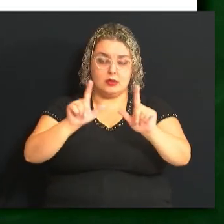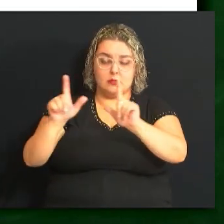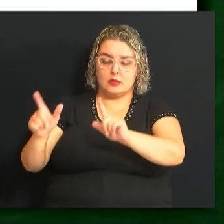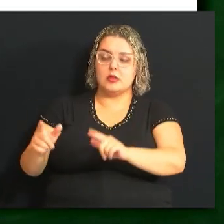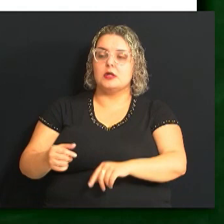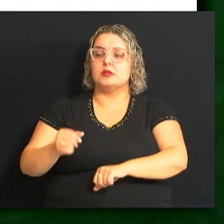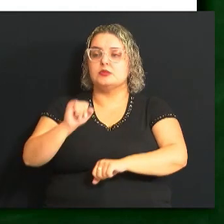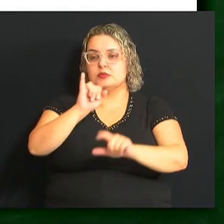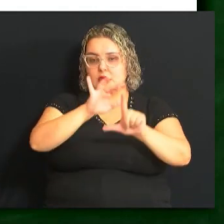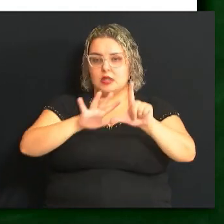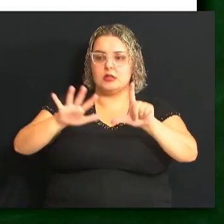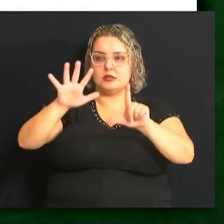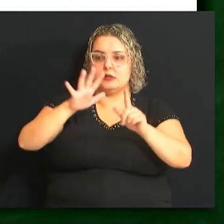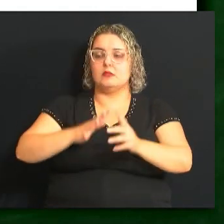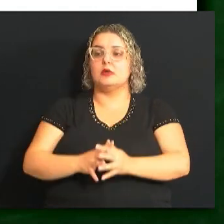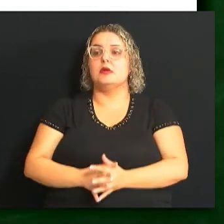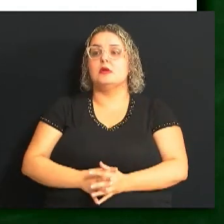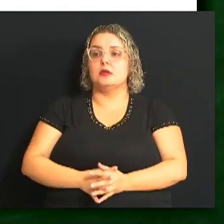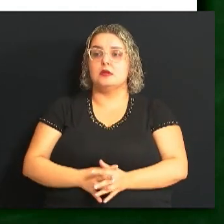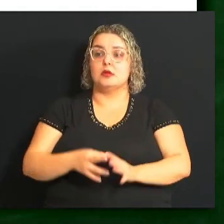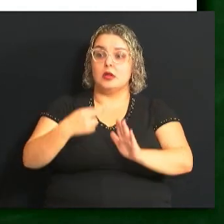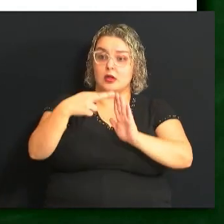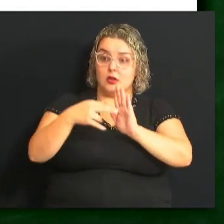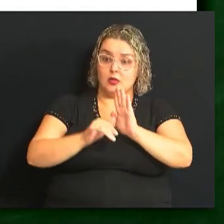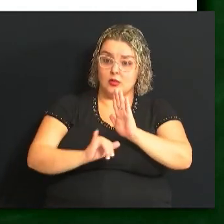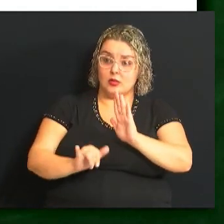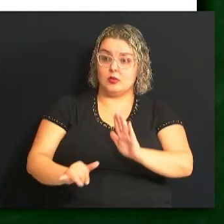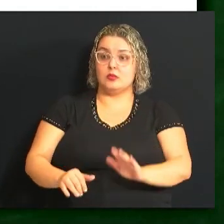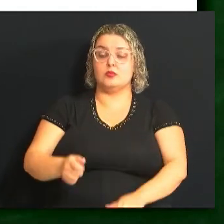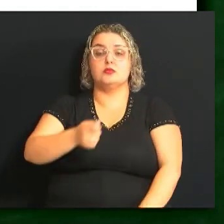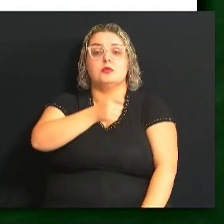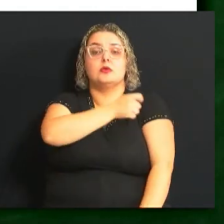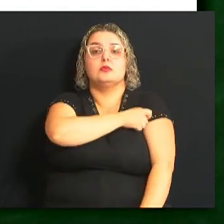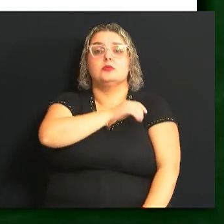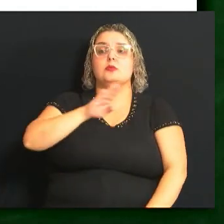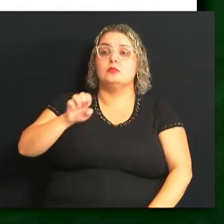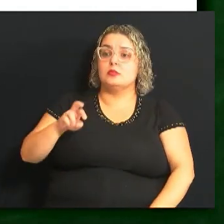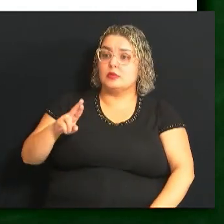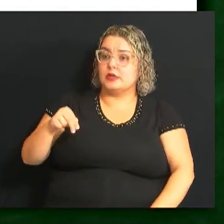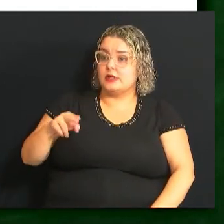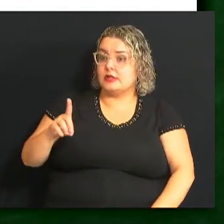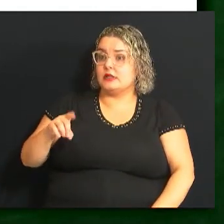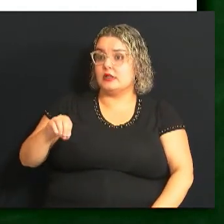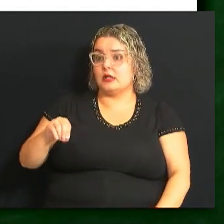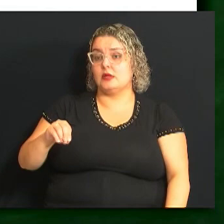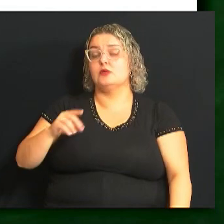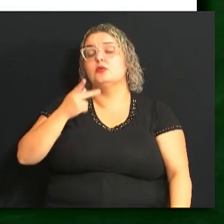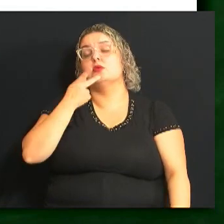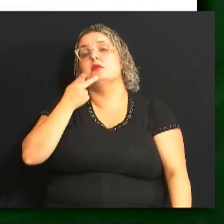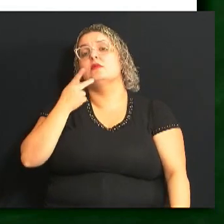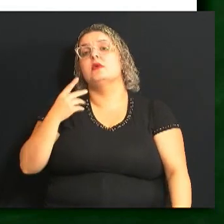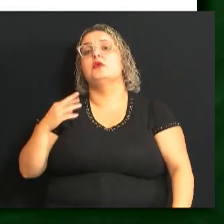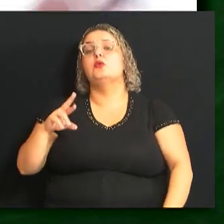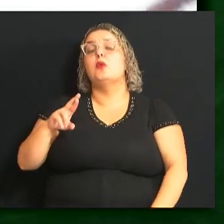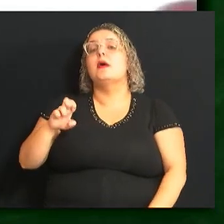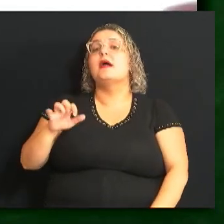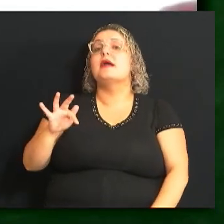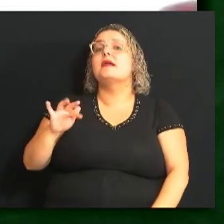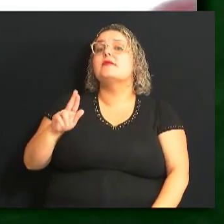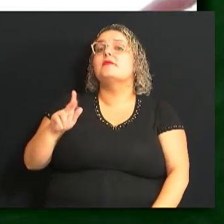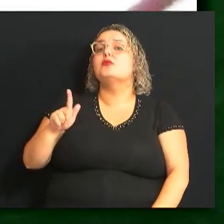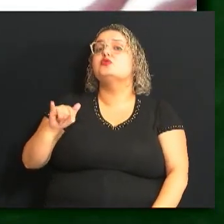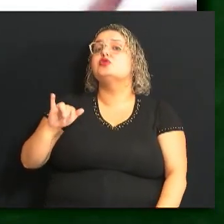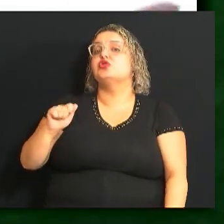imagens, é um relatório de pesquisa do aluno Bernardo, onde ele fala sobre os refugiados, a questão do refugiado, primeiro